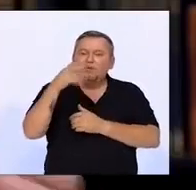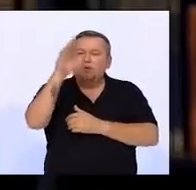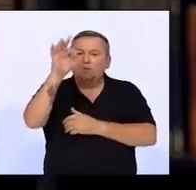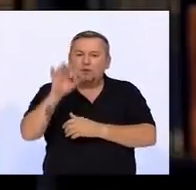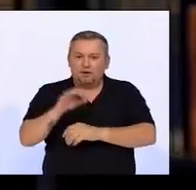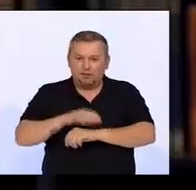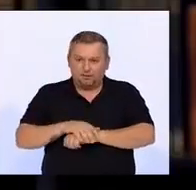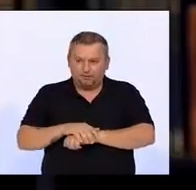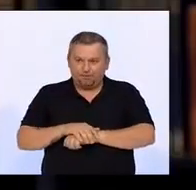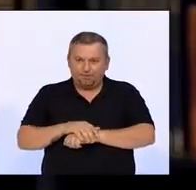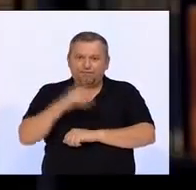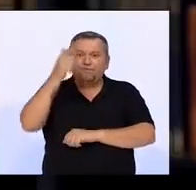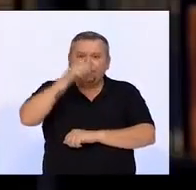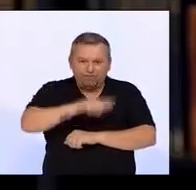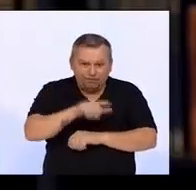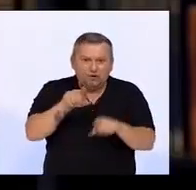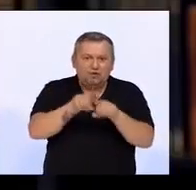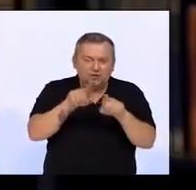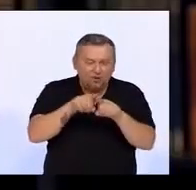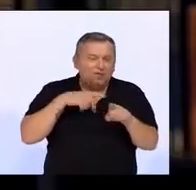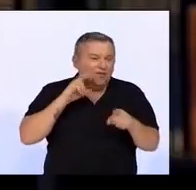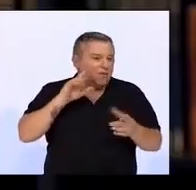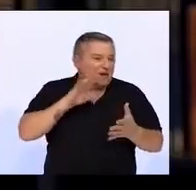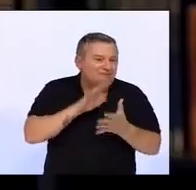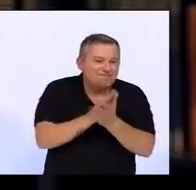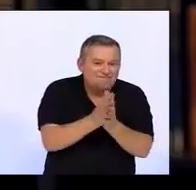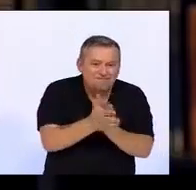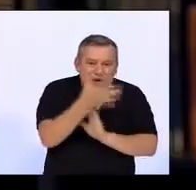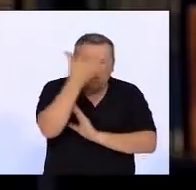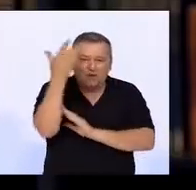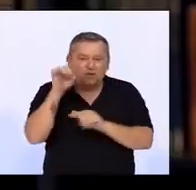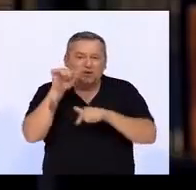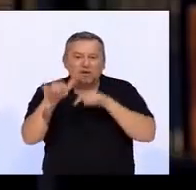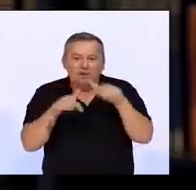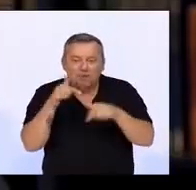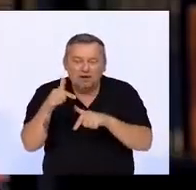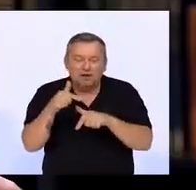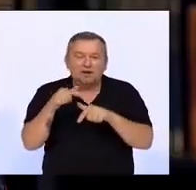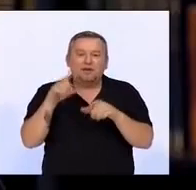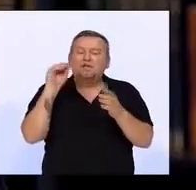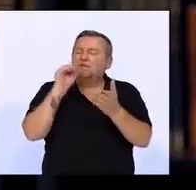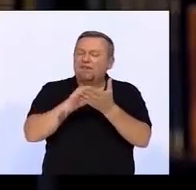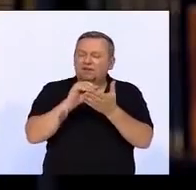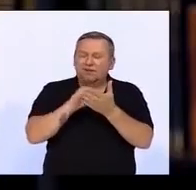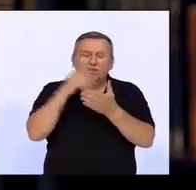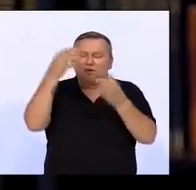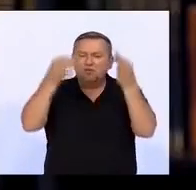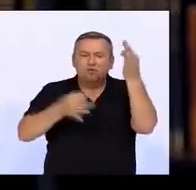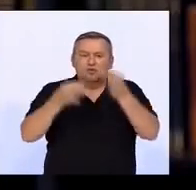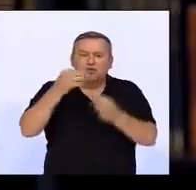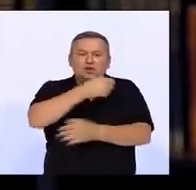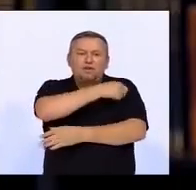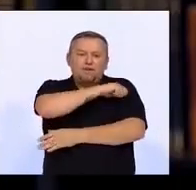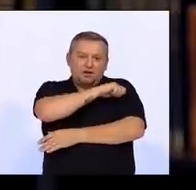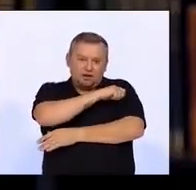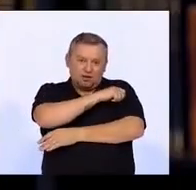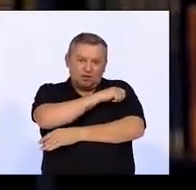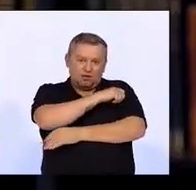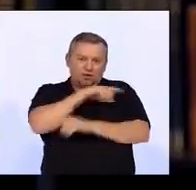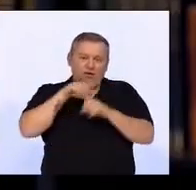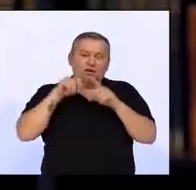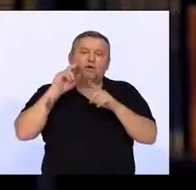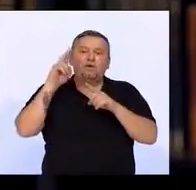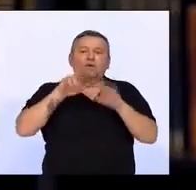o consumo. De novo, a regressividade. De novo, a injustiça fiscal. Esse sistema, se não for alterado e que leve a